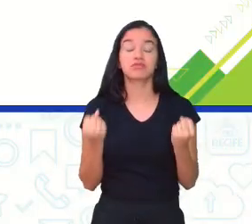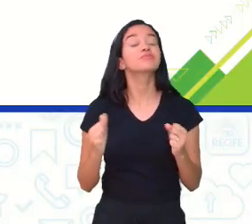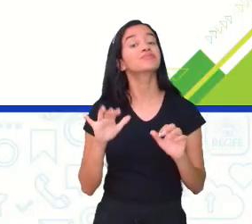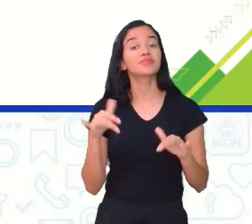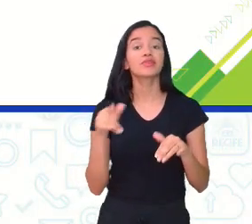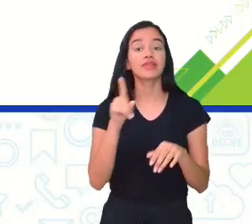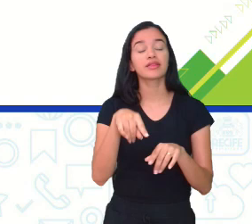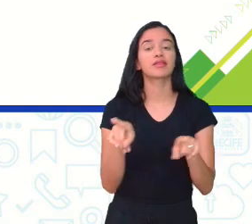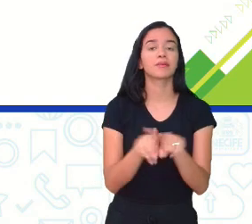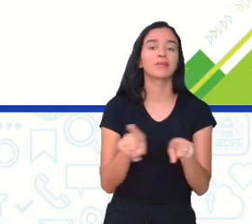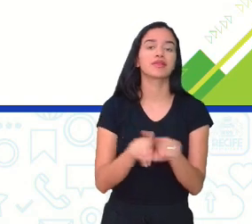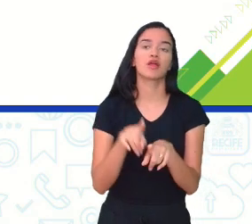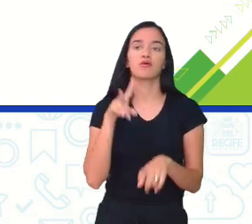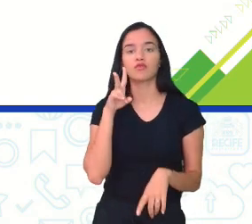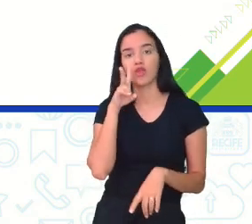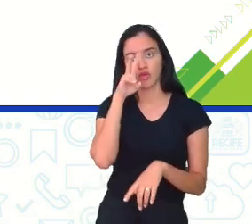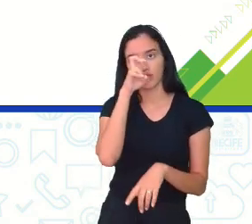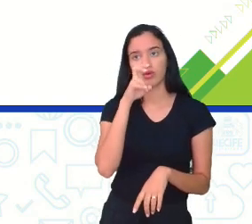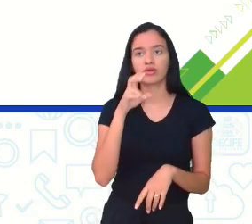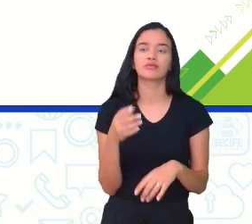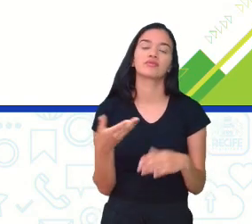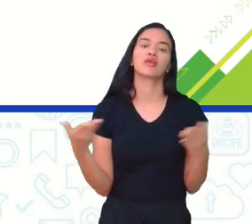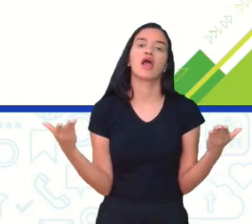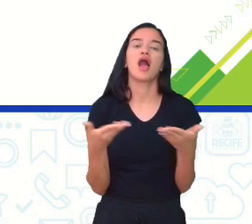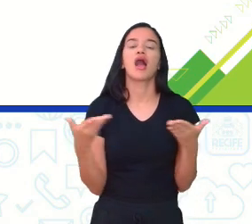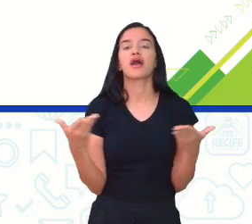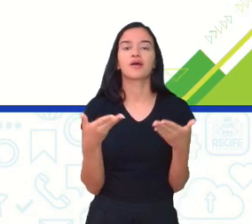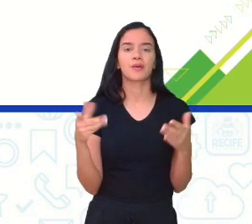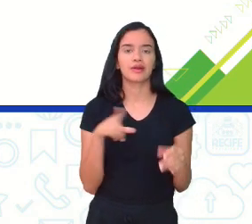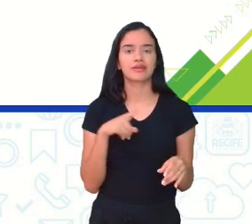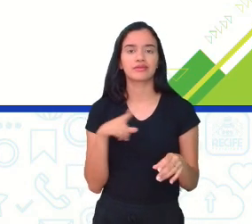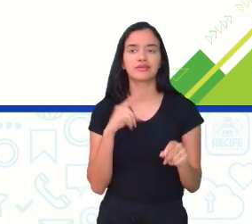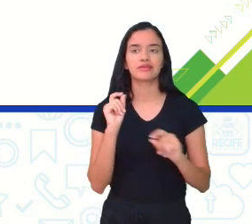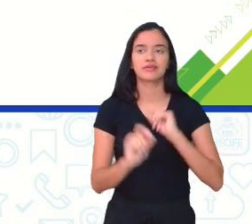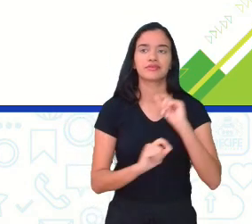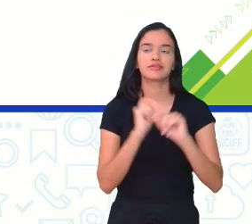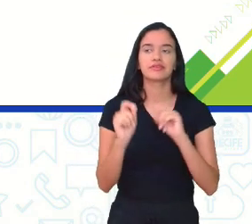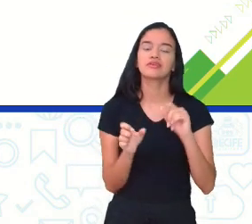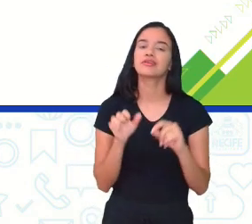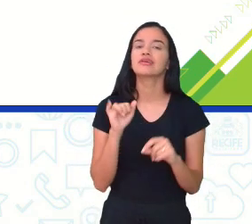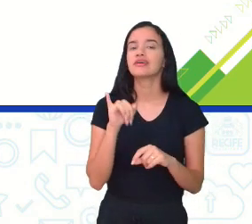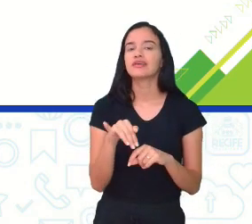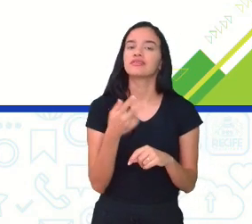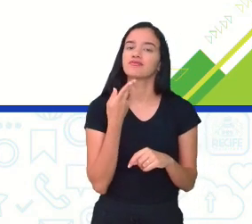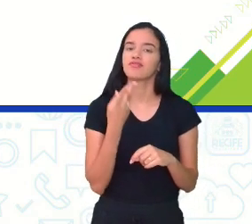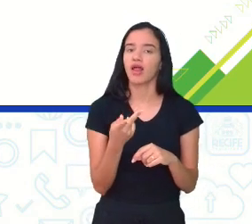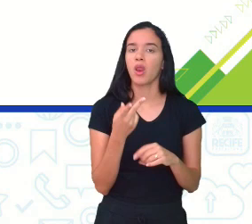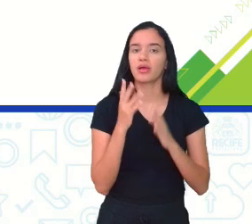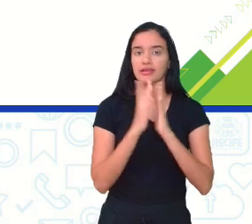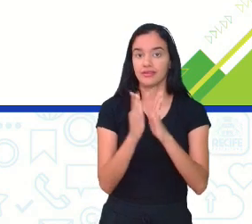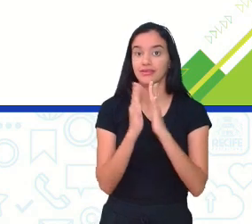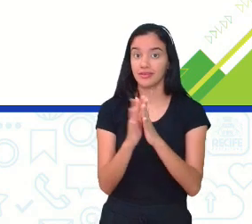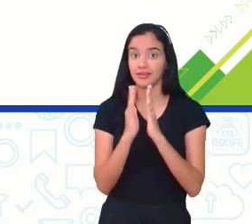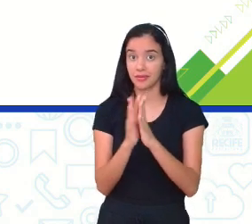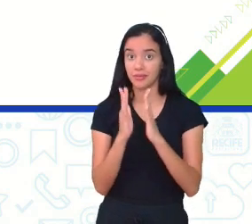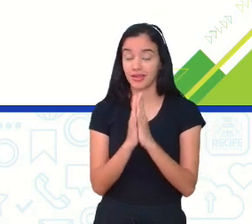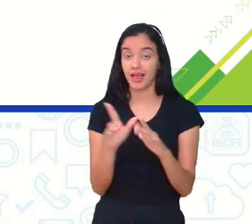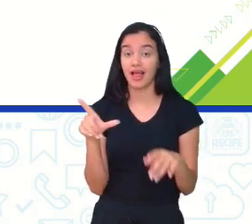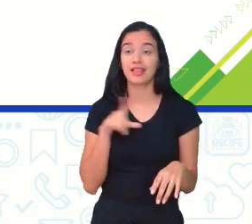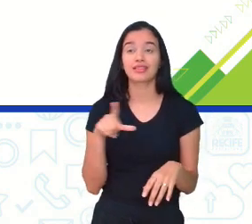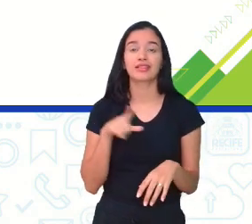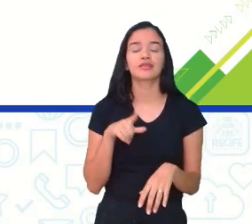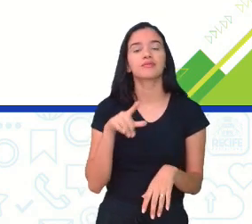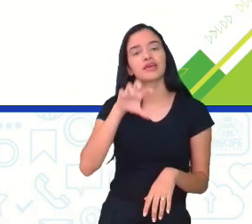essa é uma das forças, né? E a gente tem também, aí, se a gente falou que tem dinâmica, a gente tem a